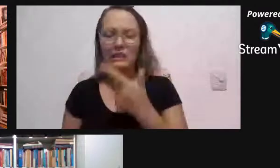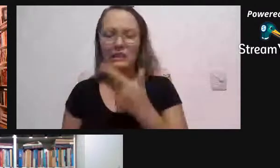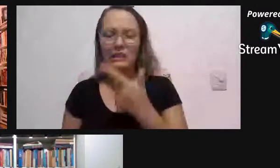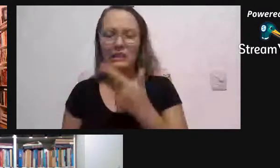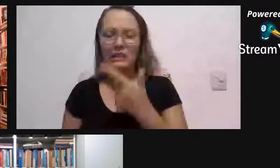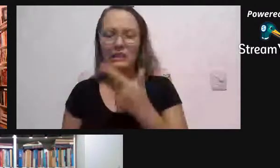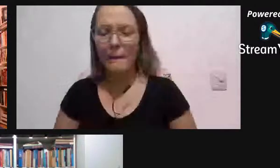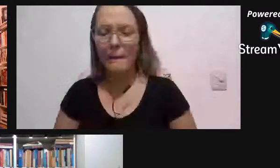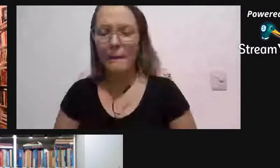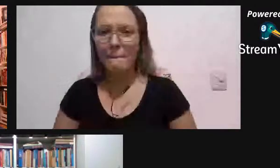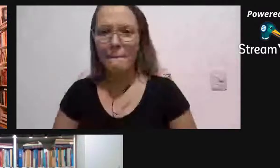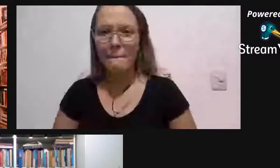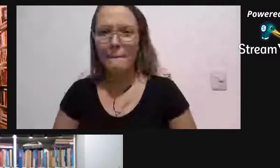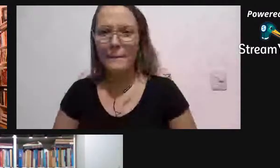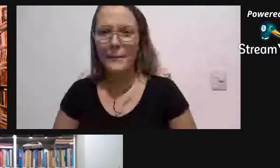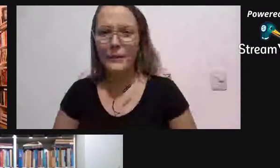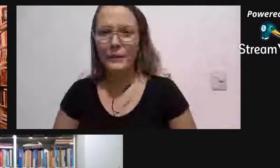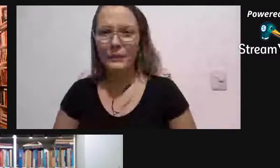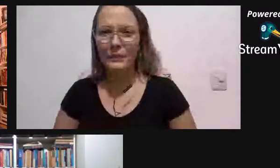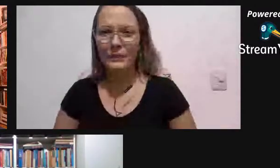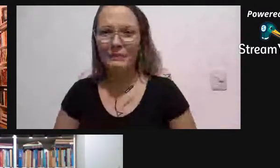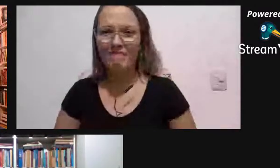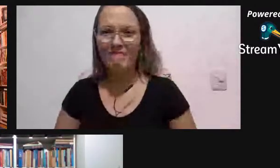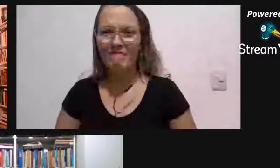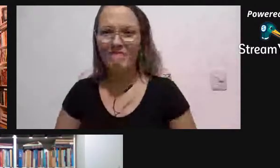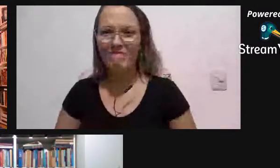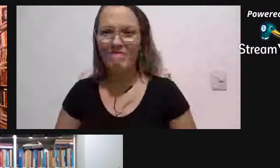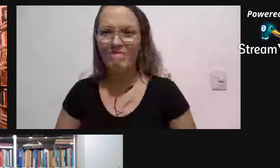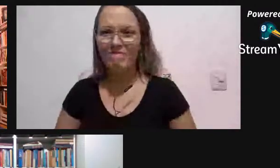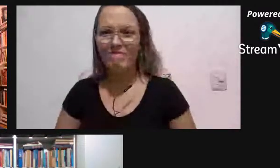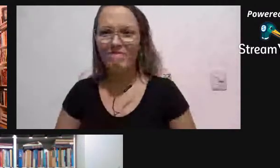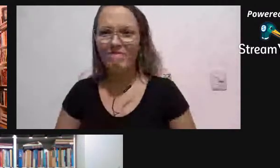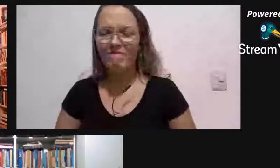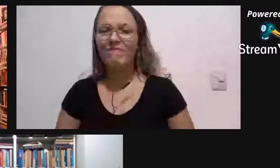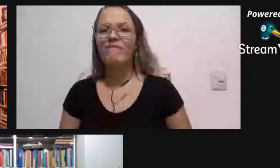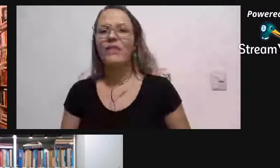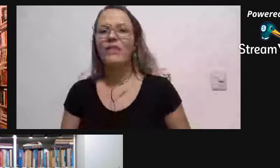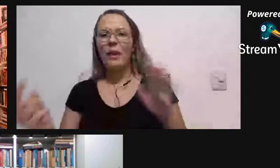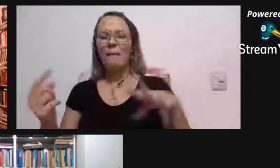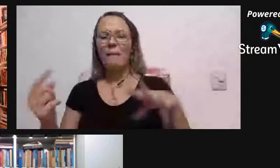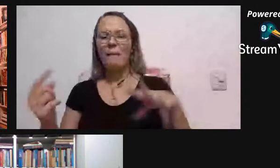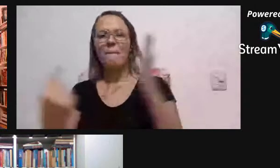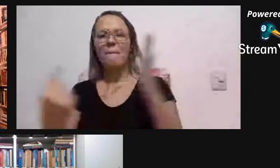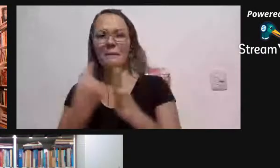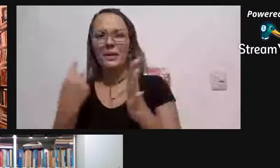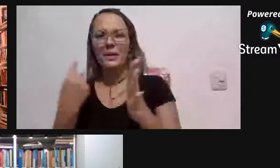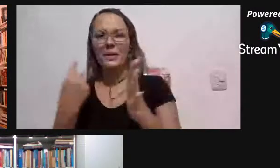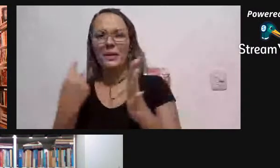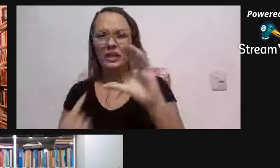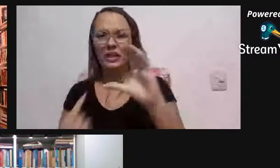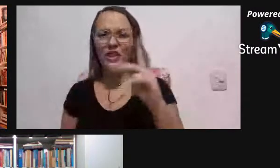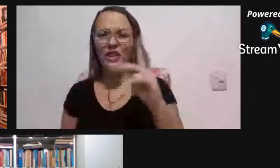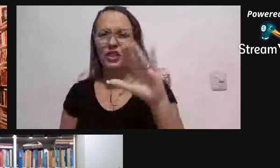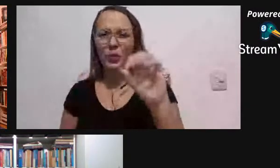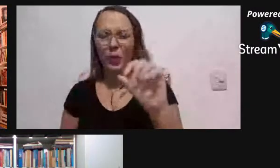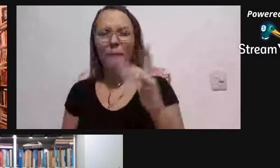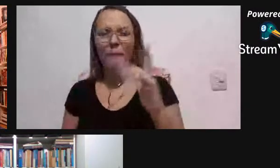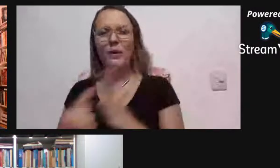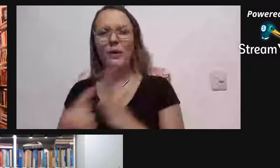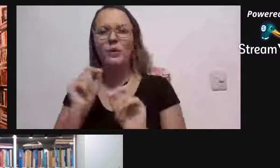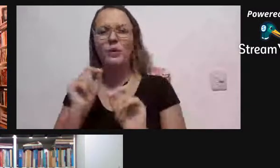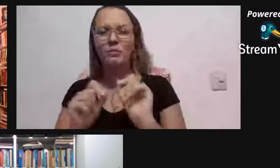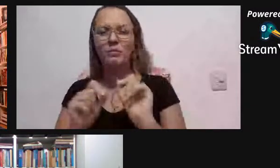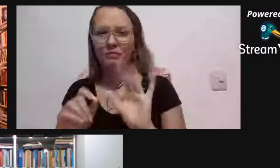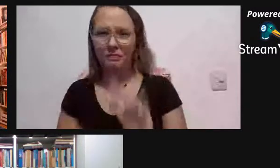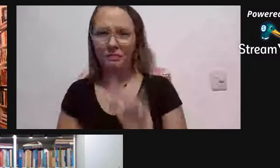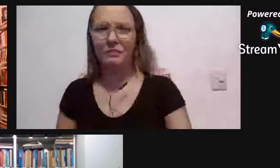aqui, a 7.1. Ele fez a seguinte pergunta: se na trajetória dos docentes negros que você examinou, quantos se assumiu, depois até ele coloca, né,